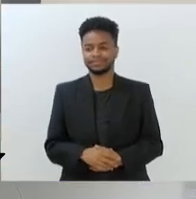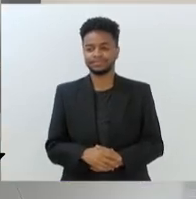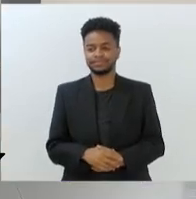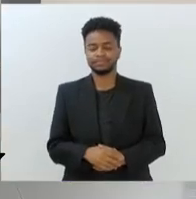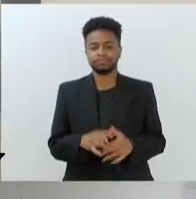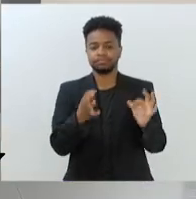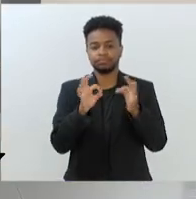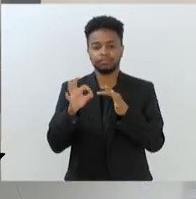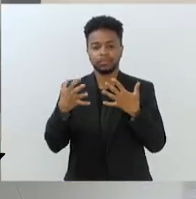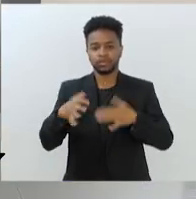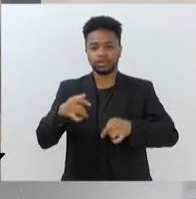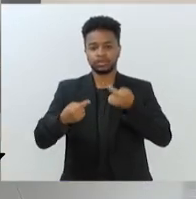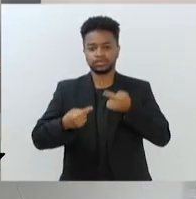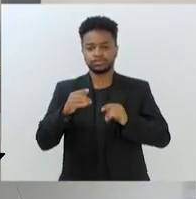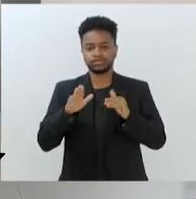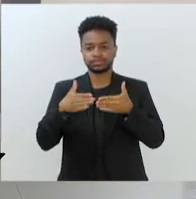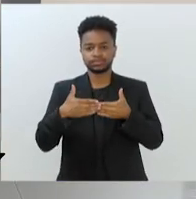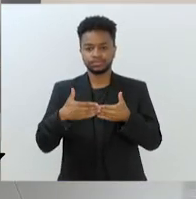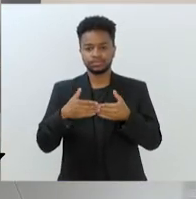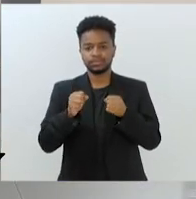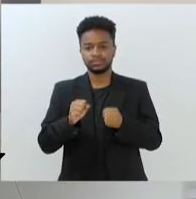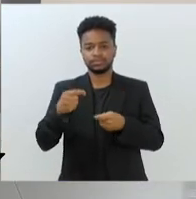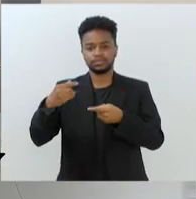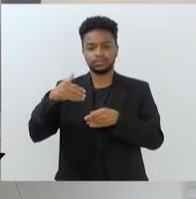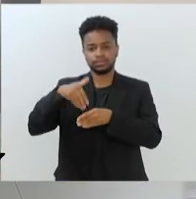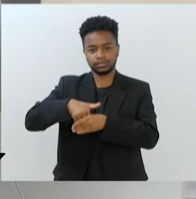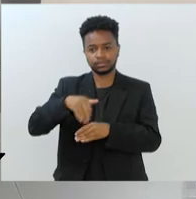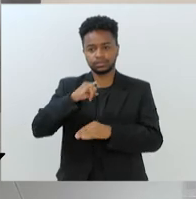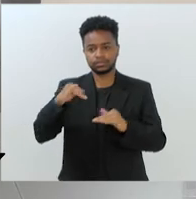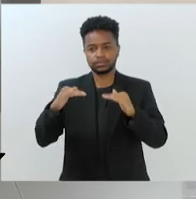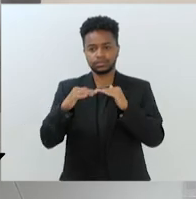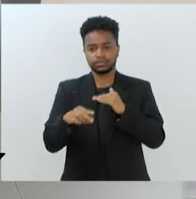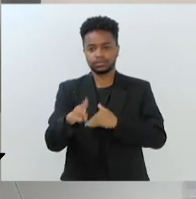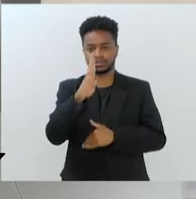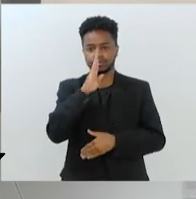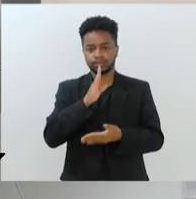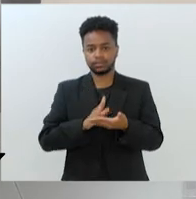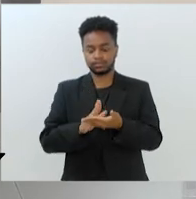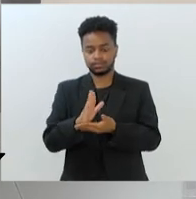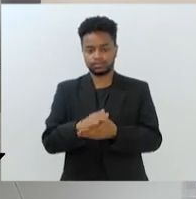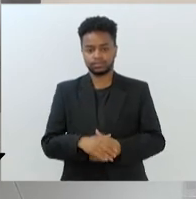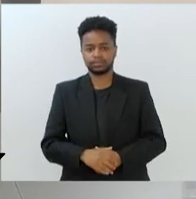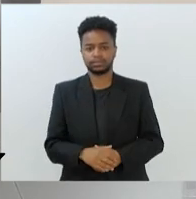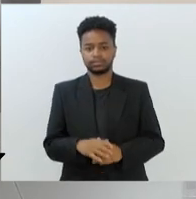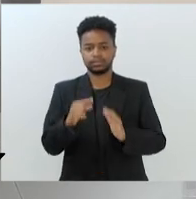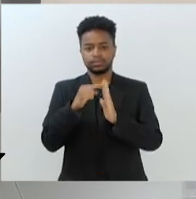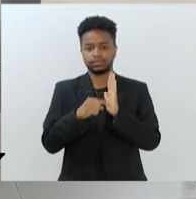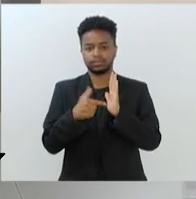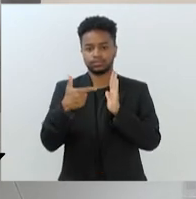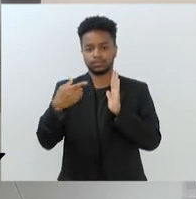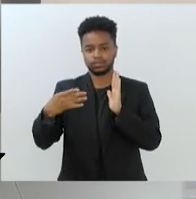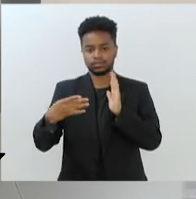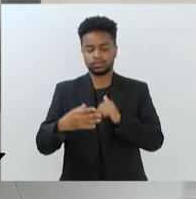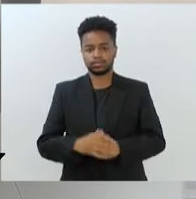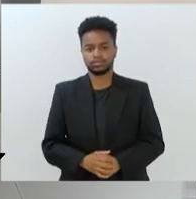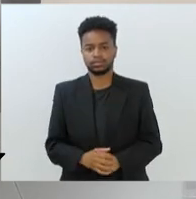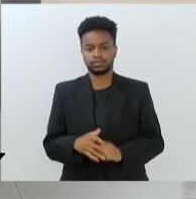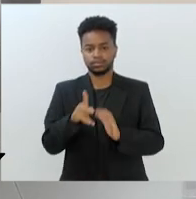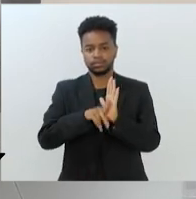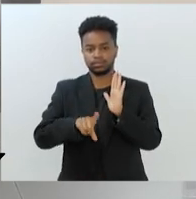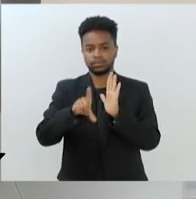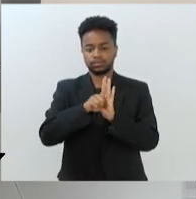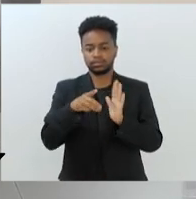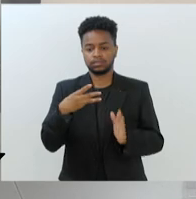Não havendo quem queira discutir, encerrada a discussão, em votação, senhores que aprovam, permaneçam como estão, aprovado. 24 da pauta. Projeto de